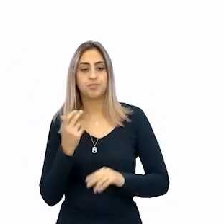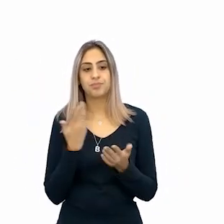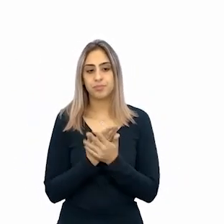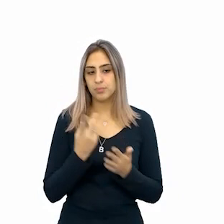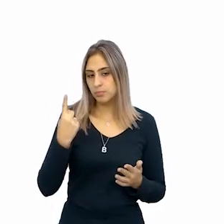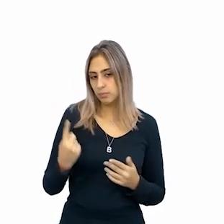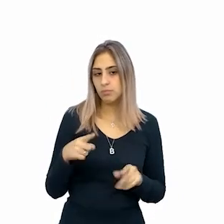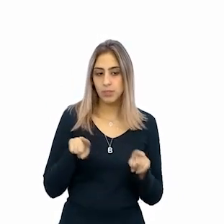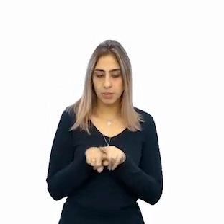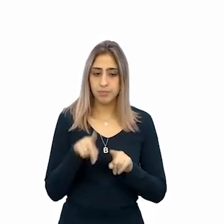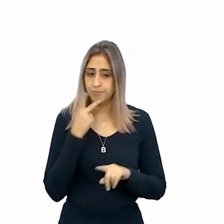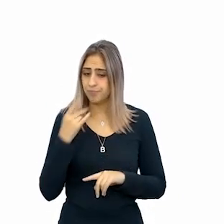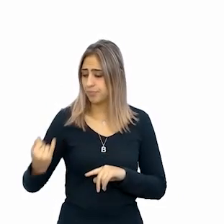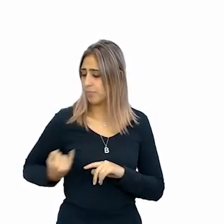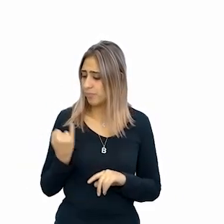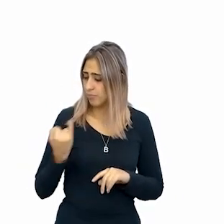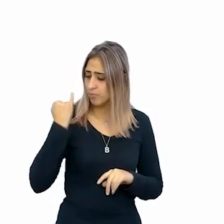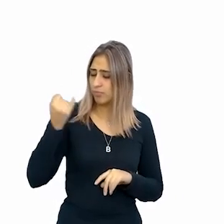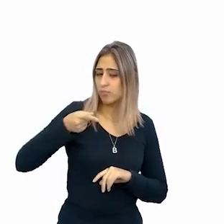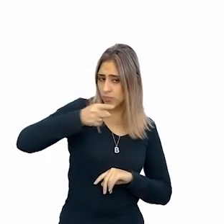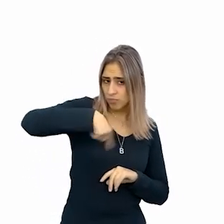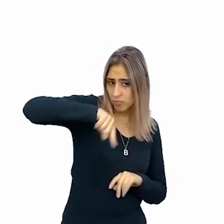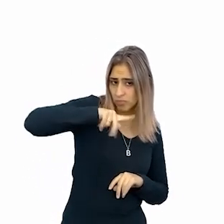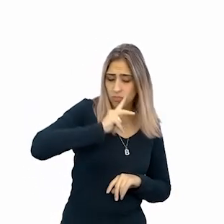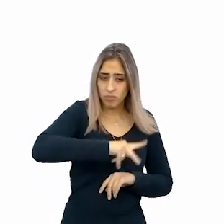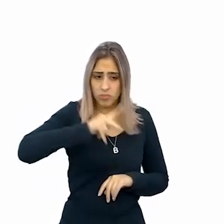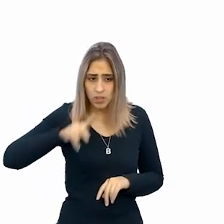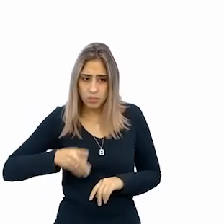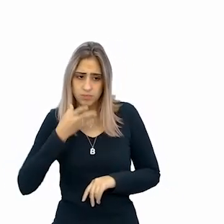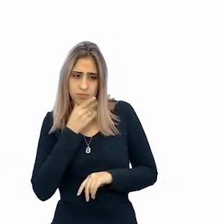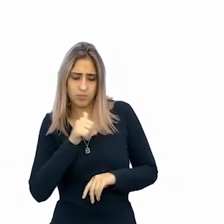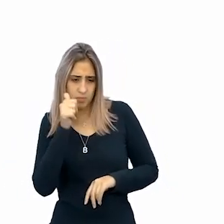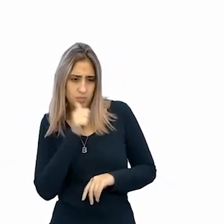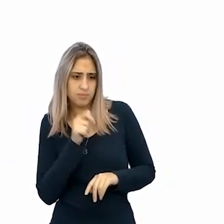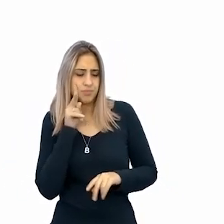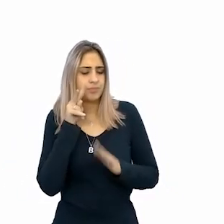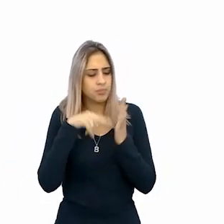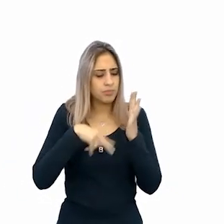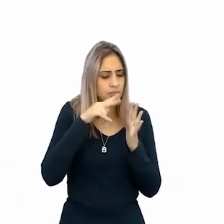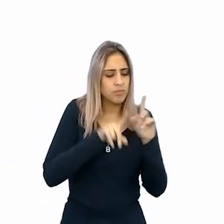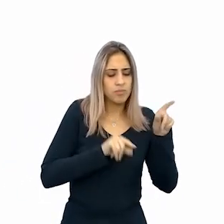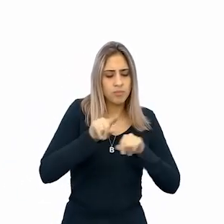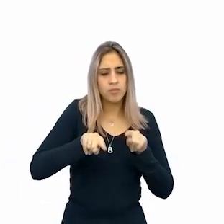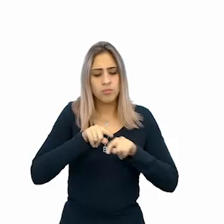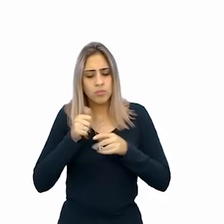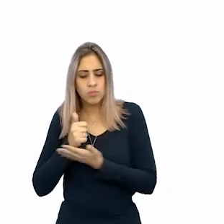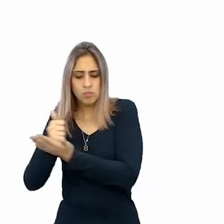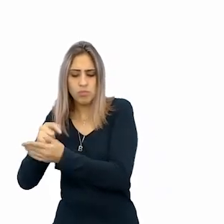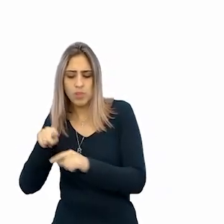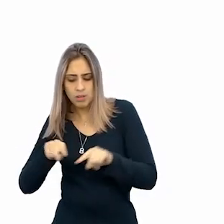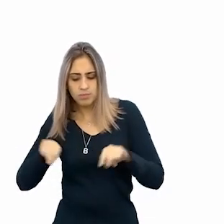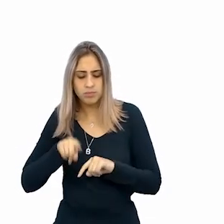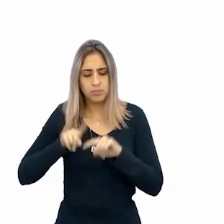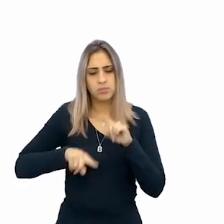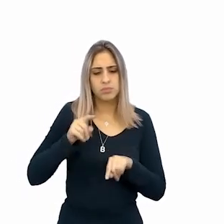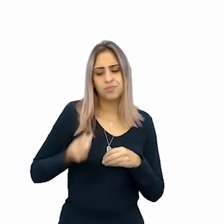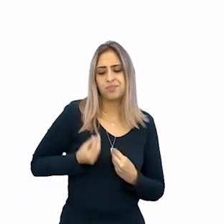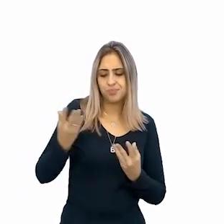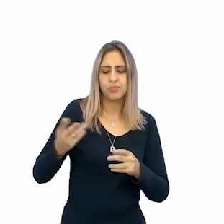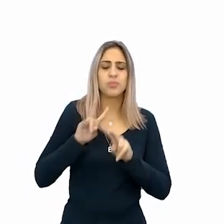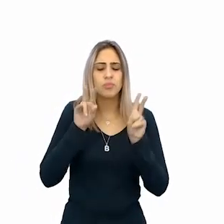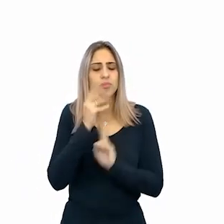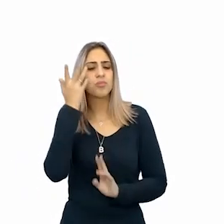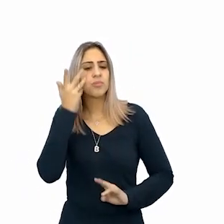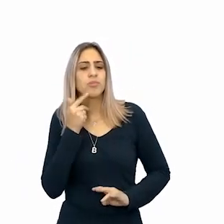vale destacar a importância de você, professor, professora, selecionar e levar para a sala materiais informativos sobre